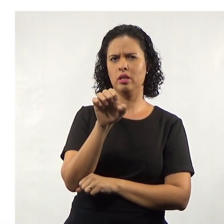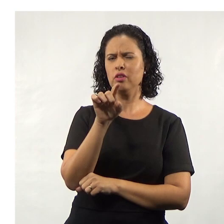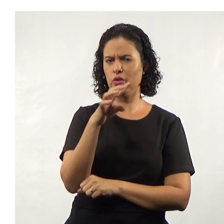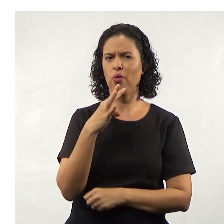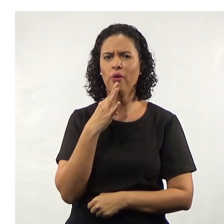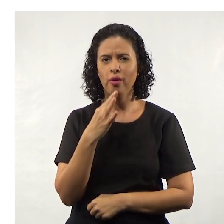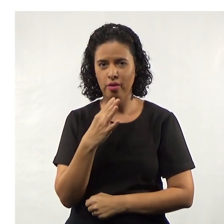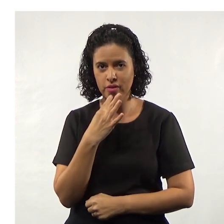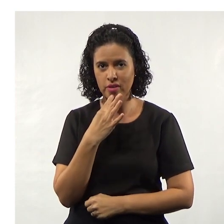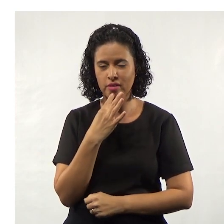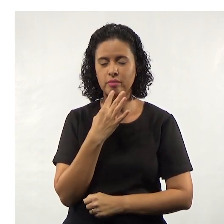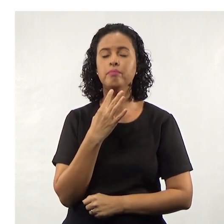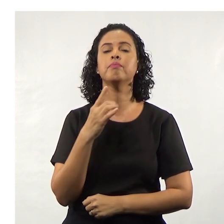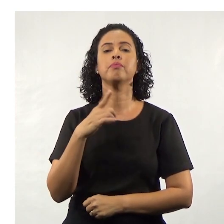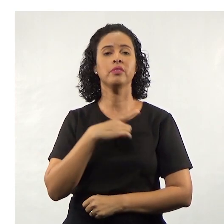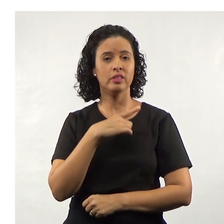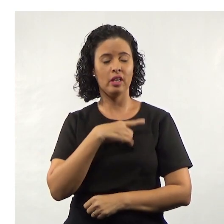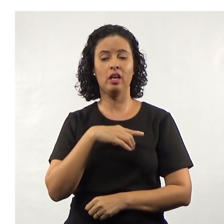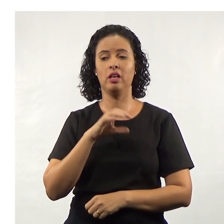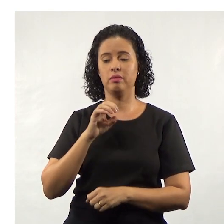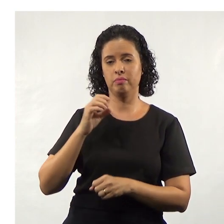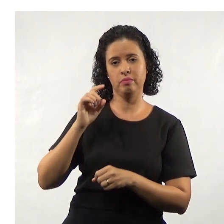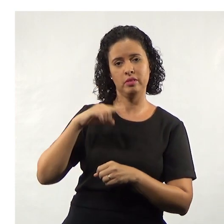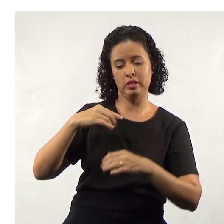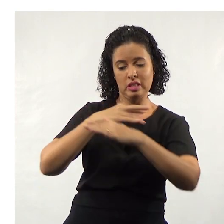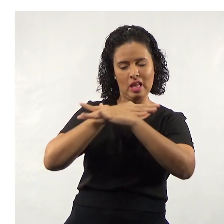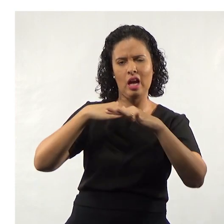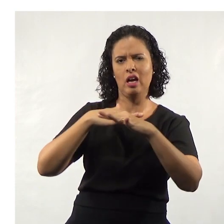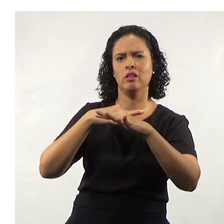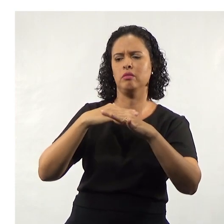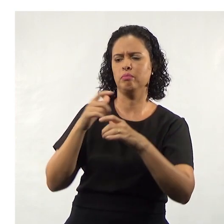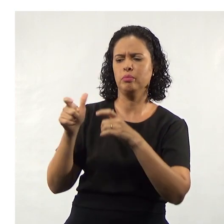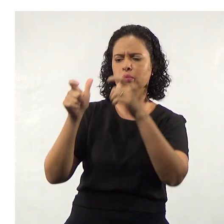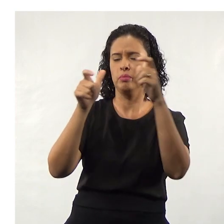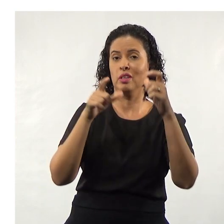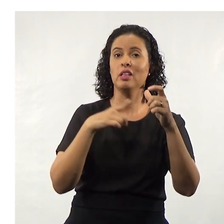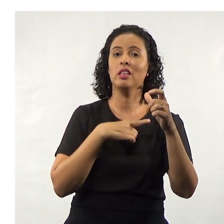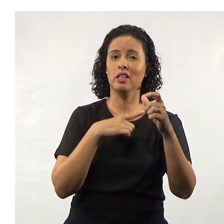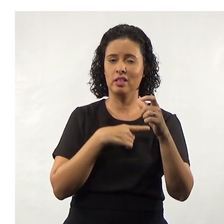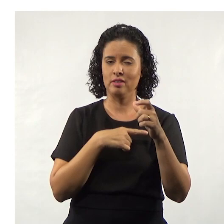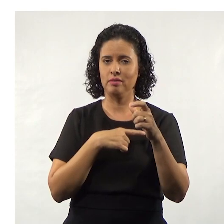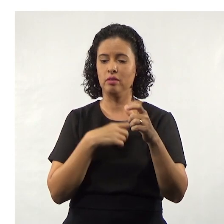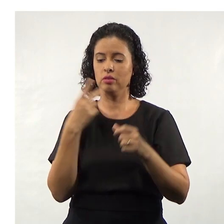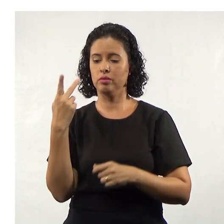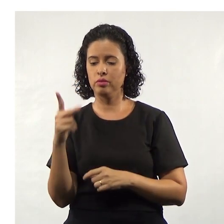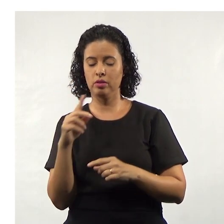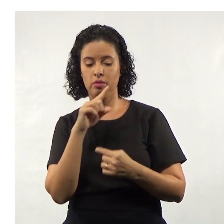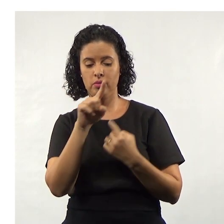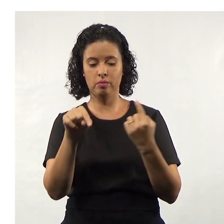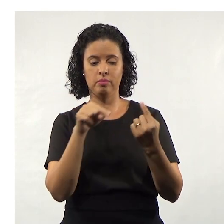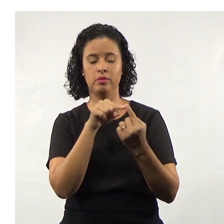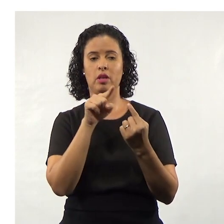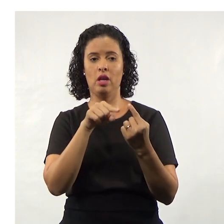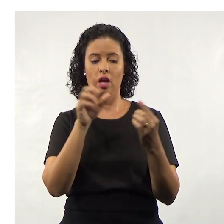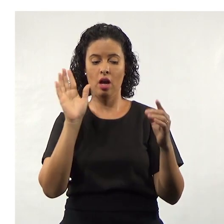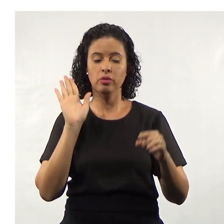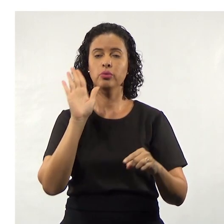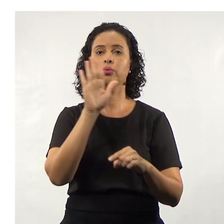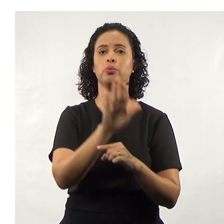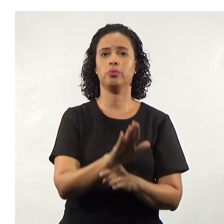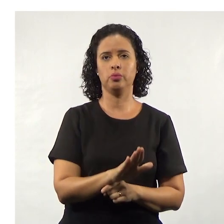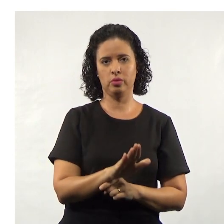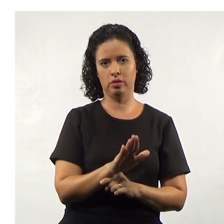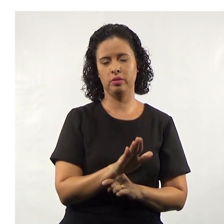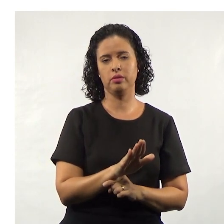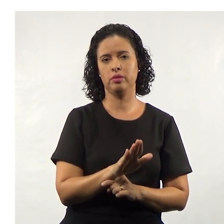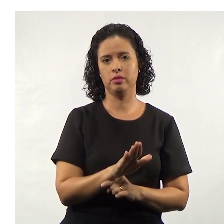cidade tem, professor. Tem, meu filho, tem em todas as cidades. Apesar de ser o objetivo central ser o de ajudar, olha aqui,